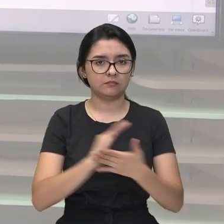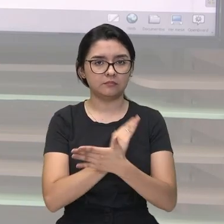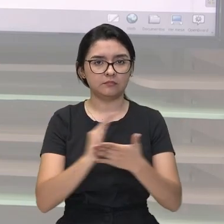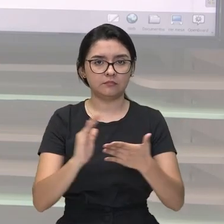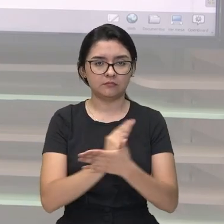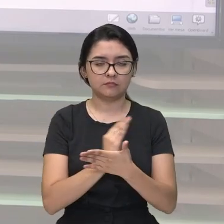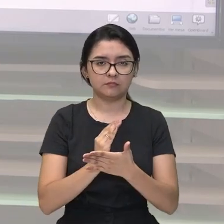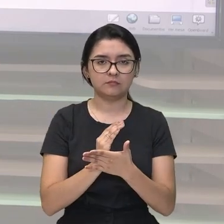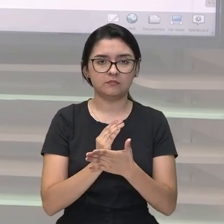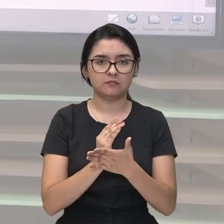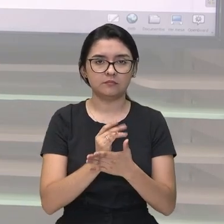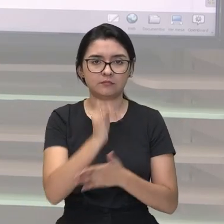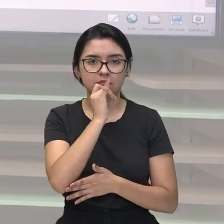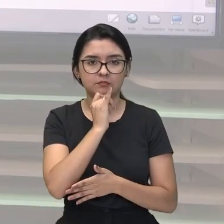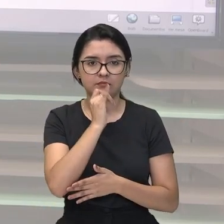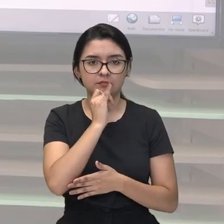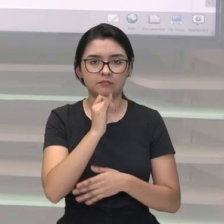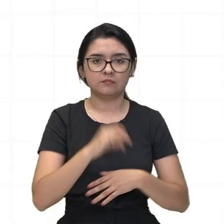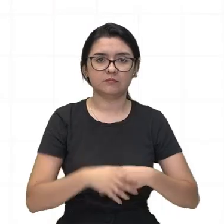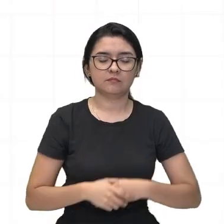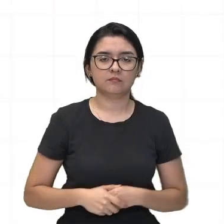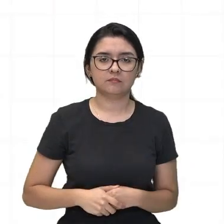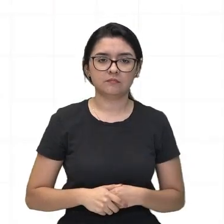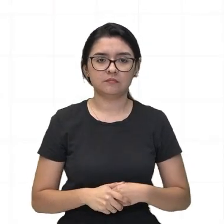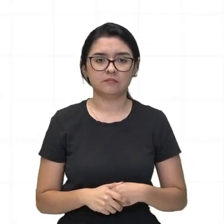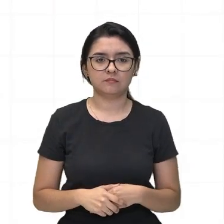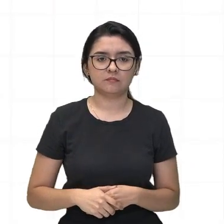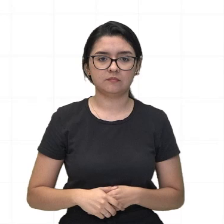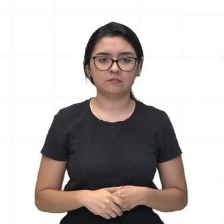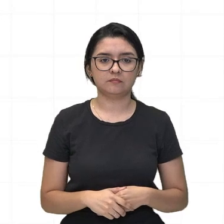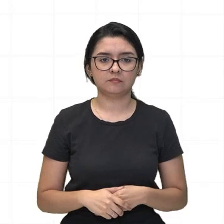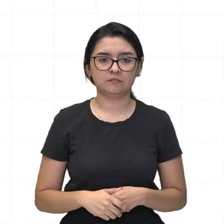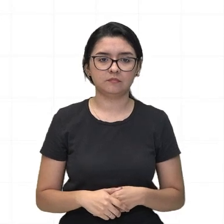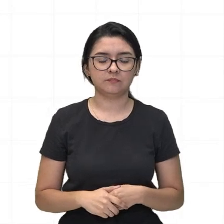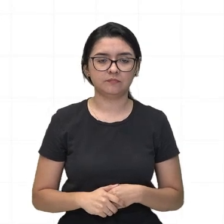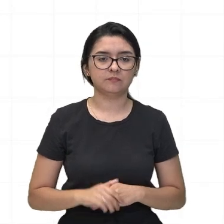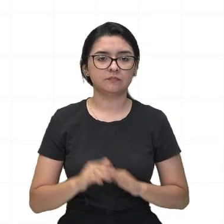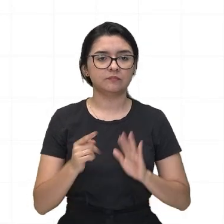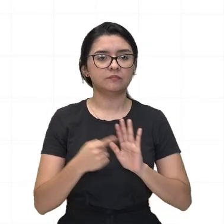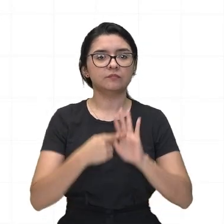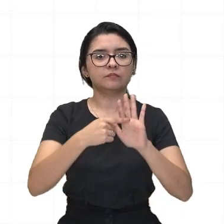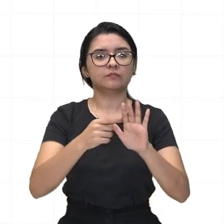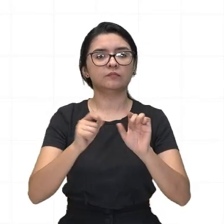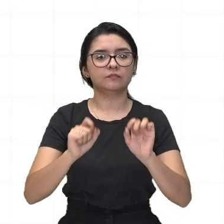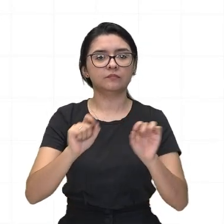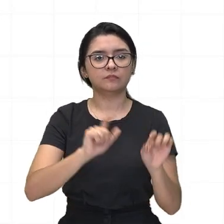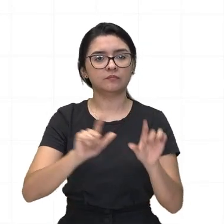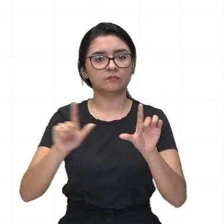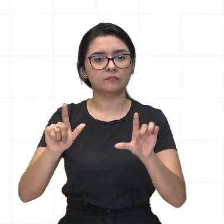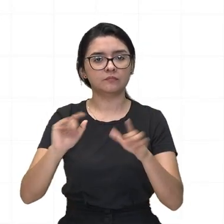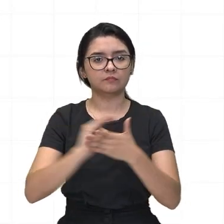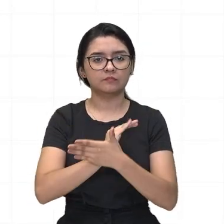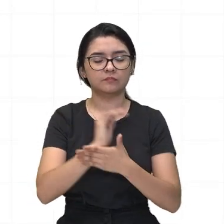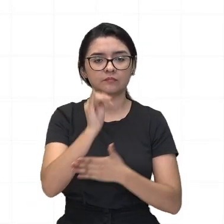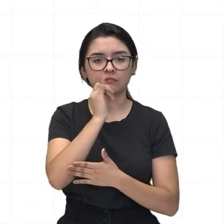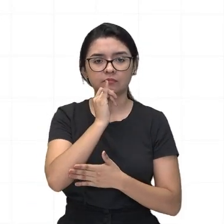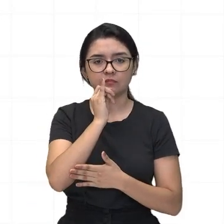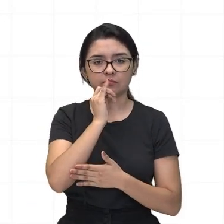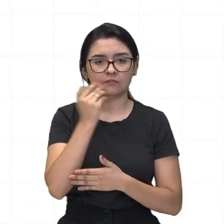apresentar aqui, tá bom? Acompanha comigo aqui os exemplos. Na tela aí os nossos exemplos aí. Vamos